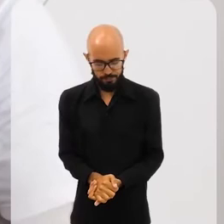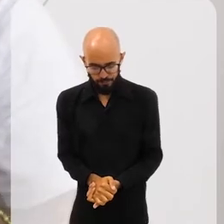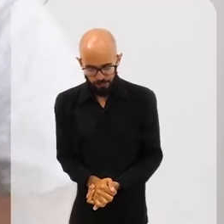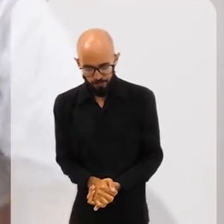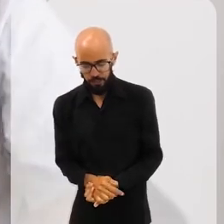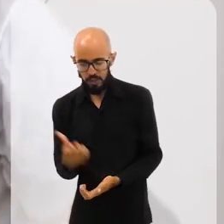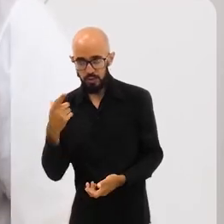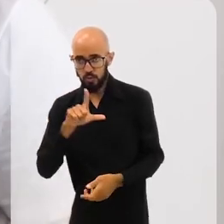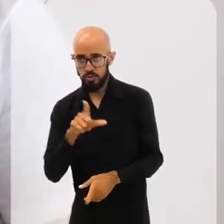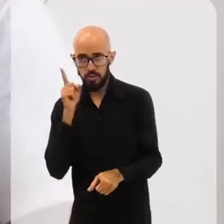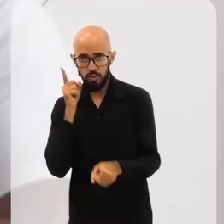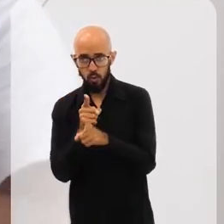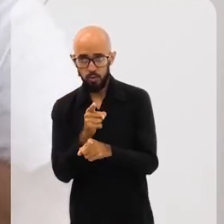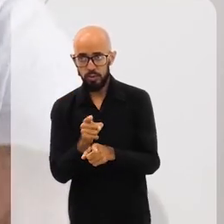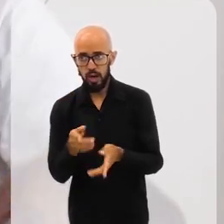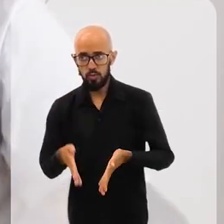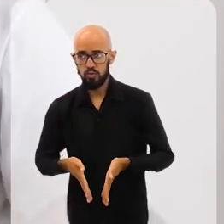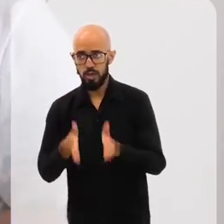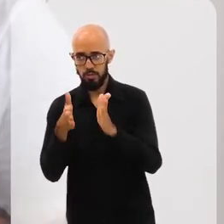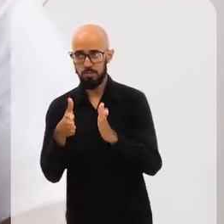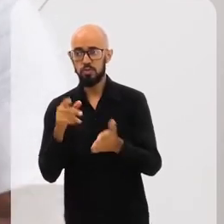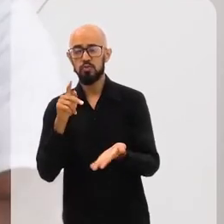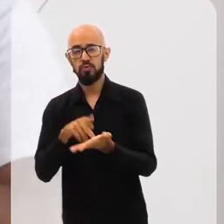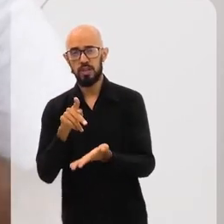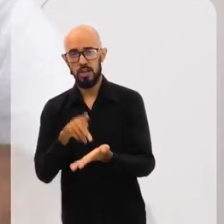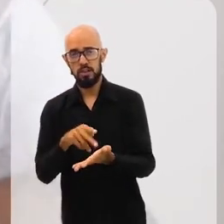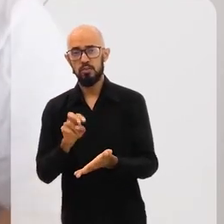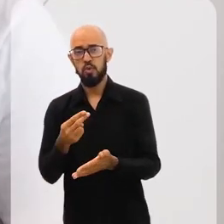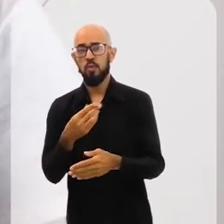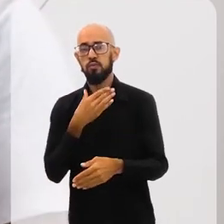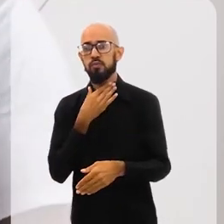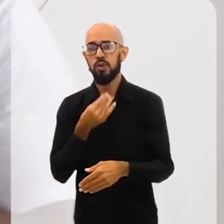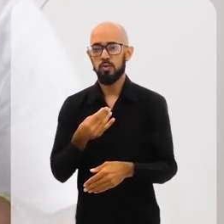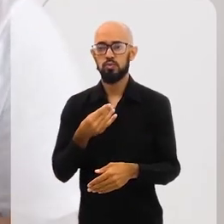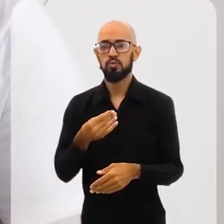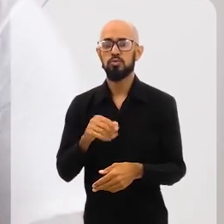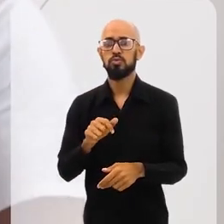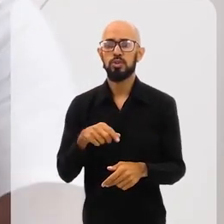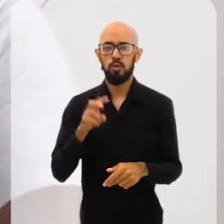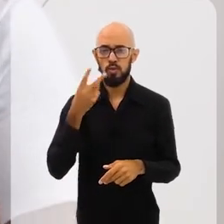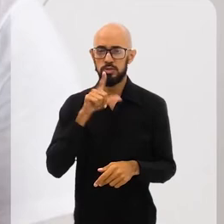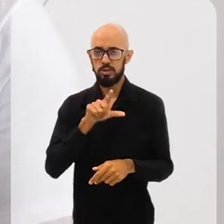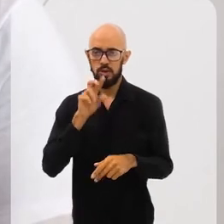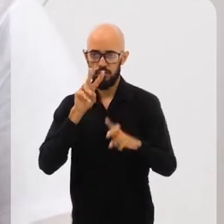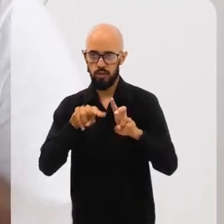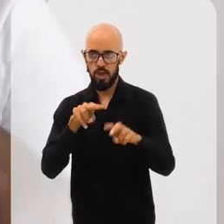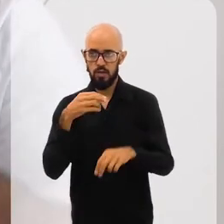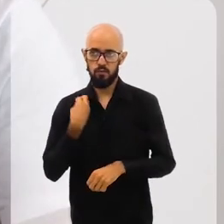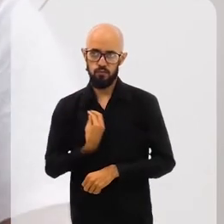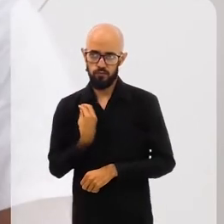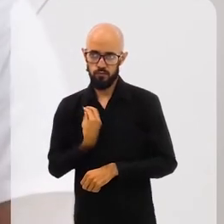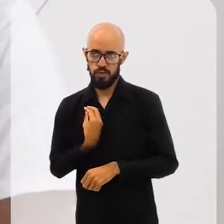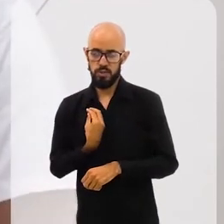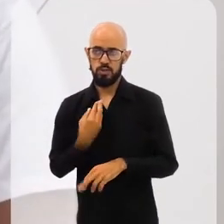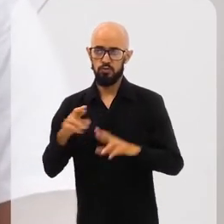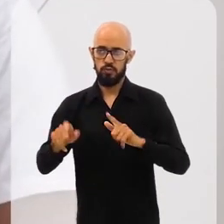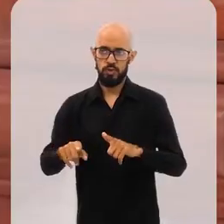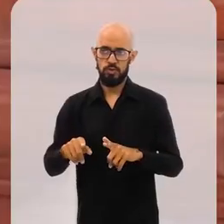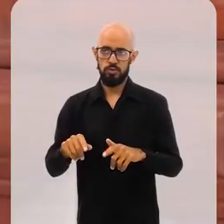baixo, conseguir encontrar ali os caminhos, os atalhos que são verdadeiros ou não, ou seja, conseguir enxergar a vida através de uma outra